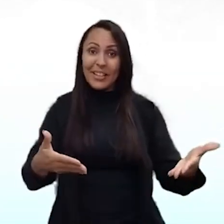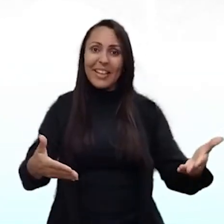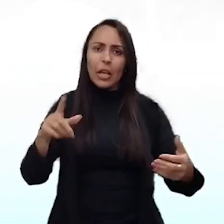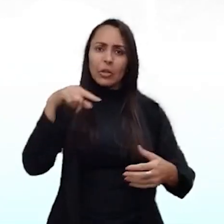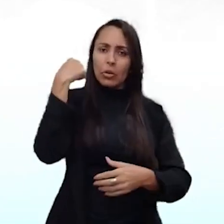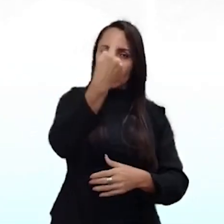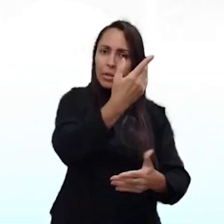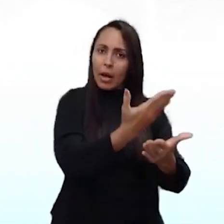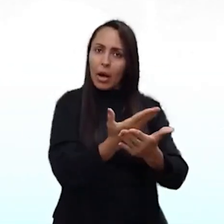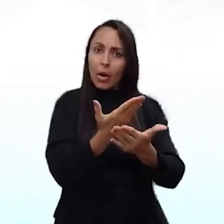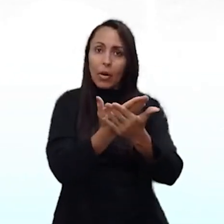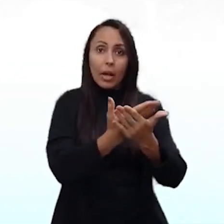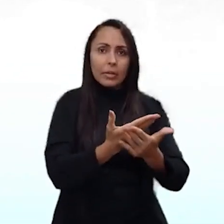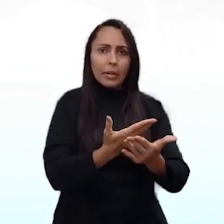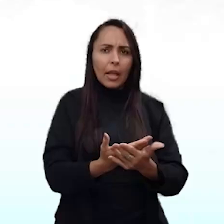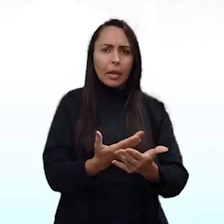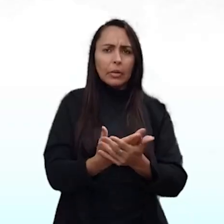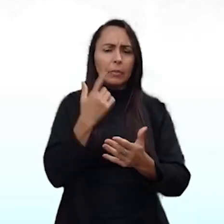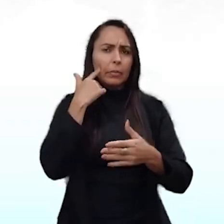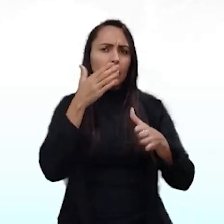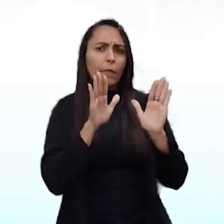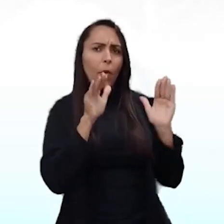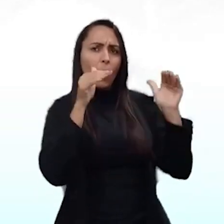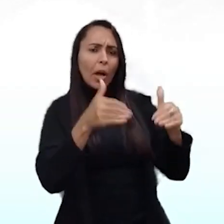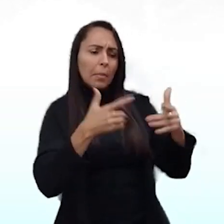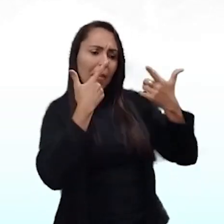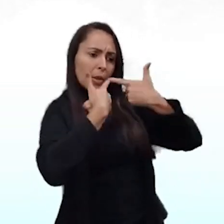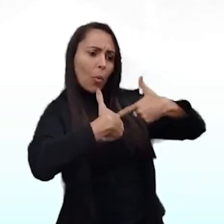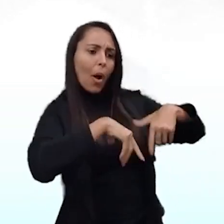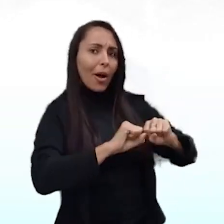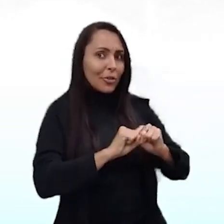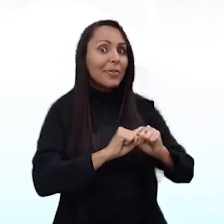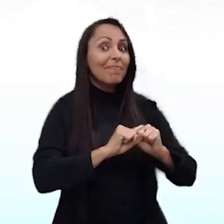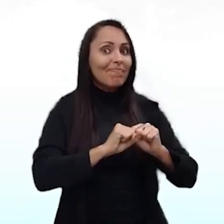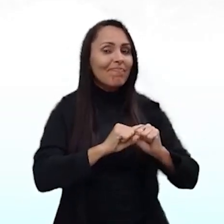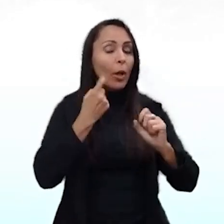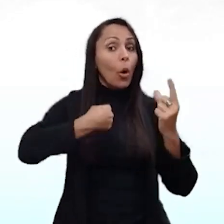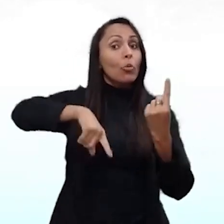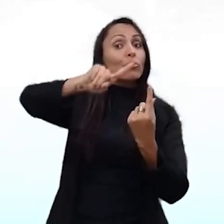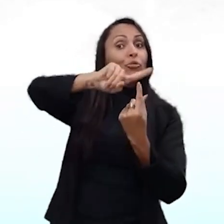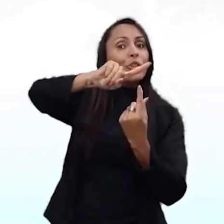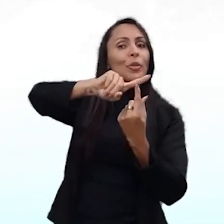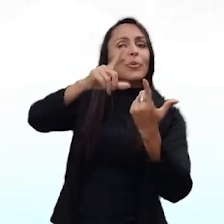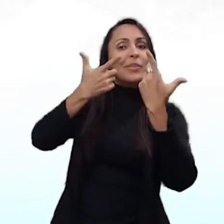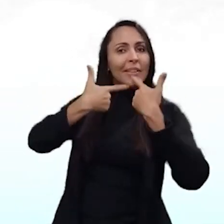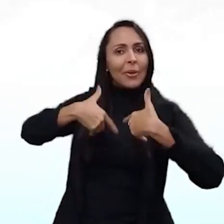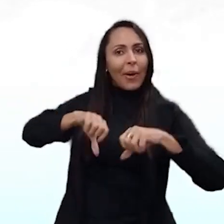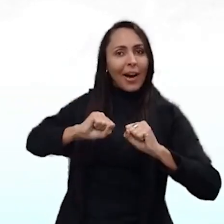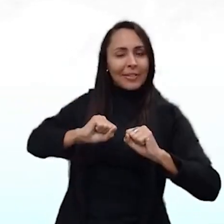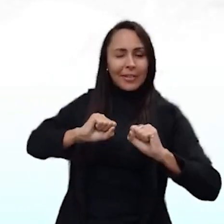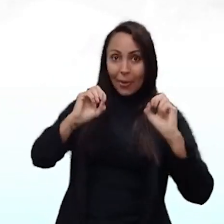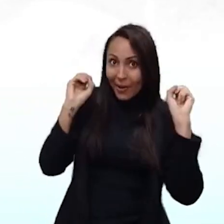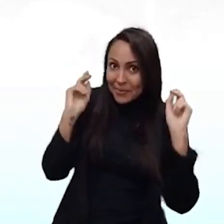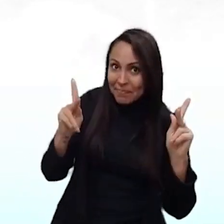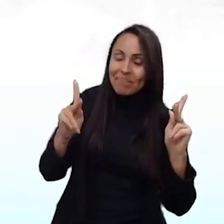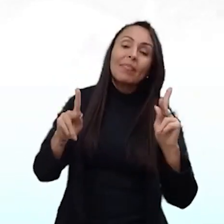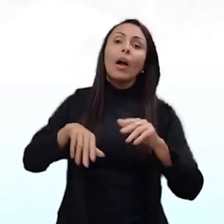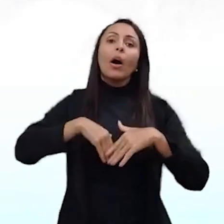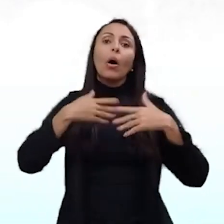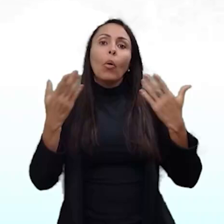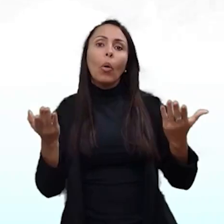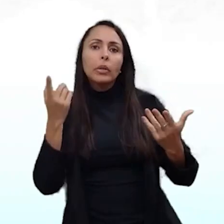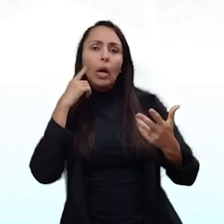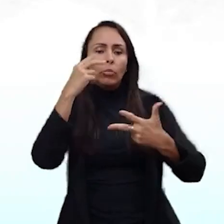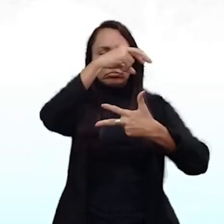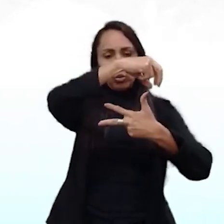nossa aula será voltada para a questão da linguagem. Os tipos de linguagens. Olha, o